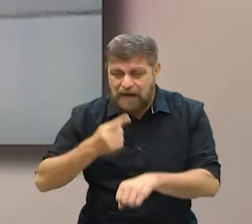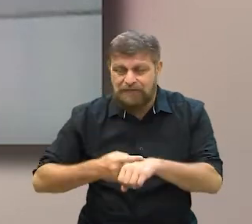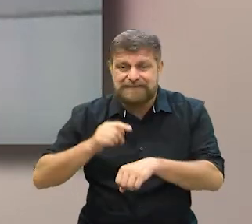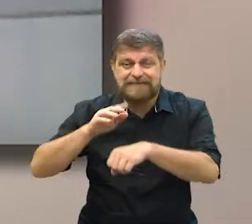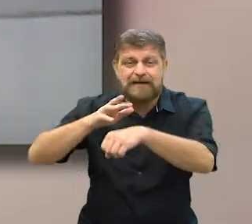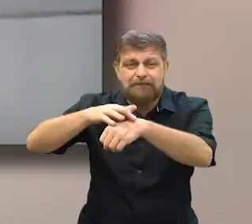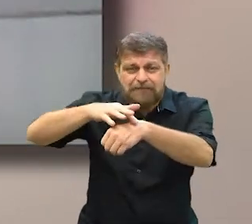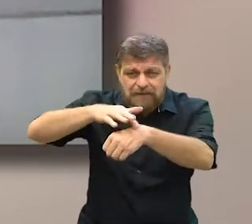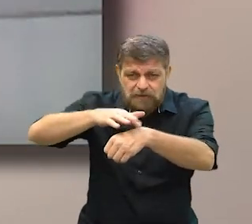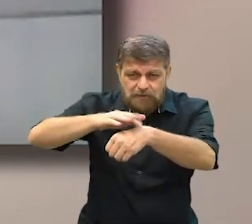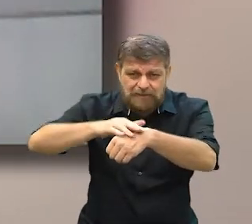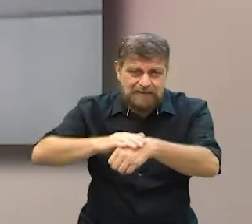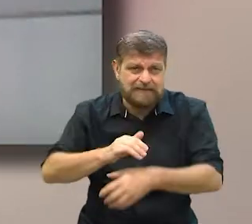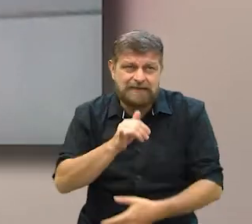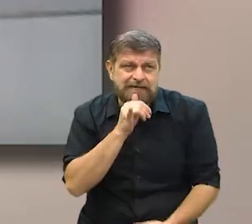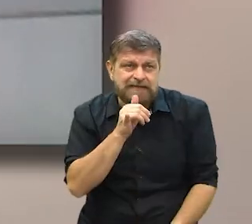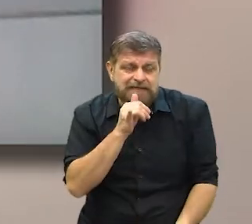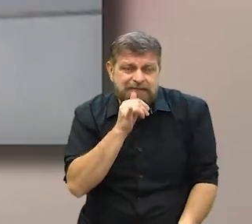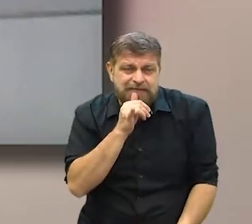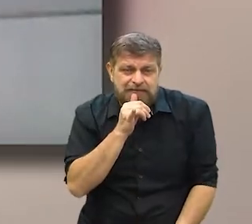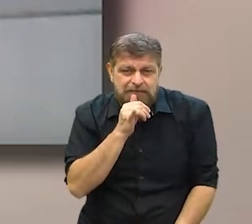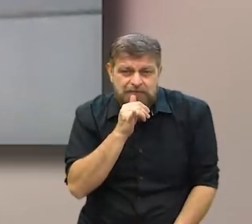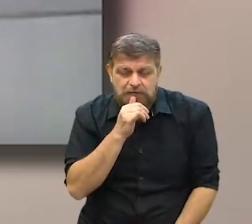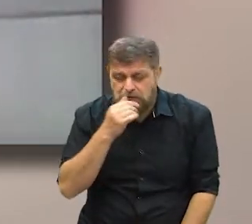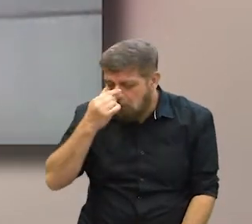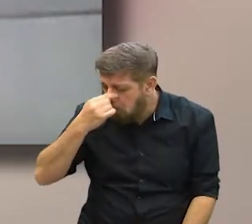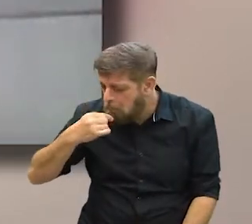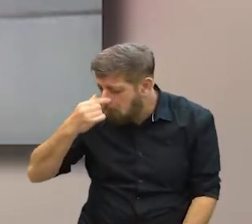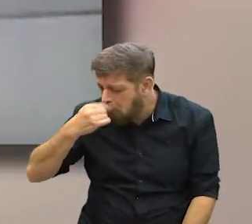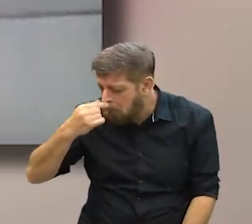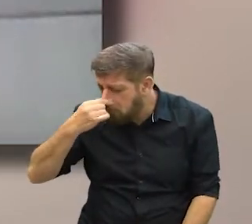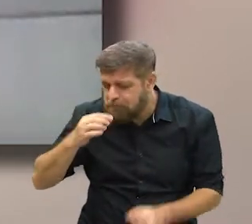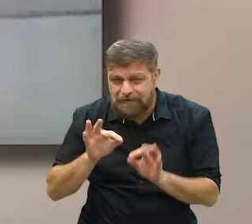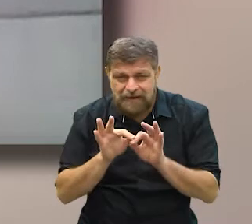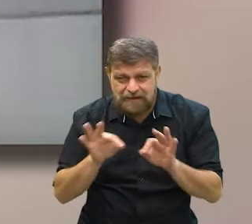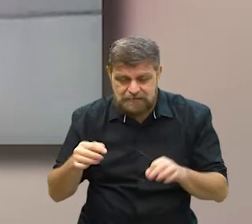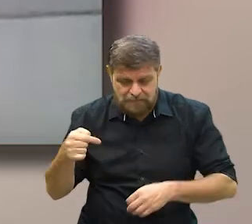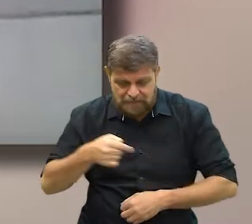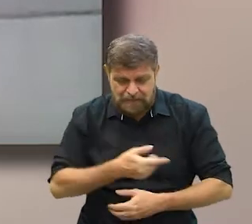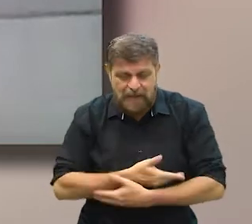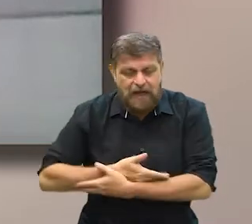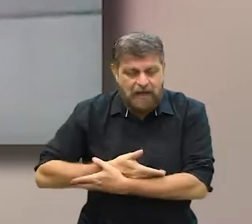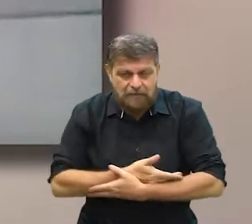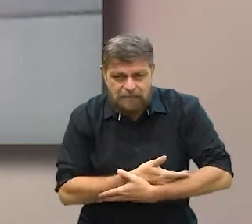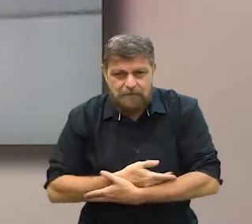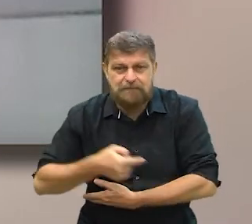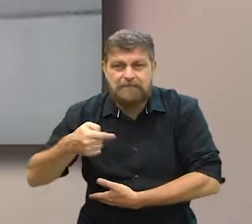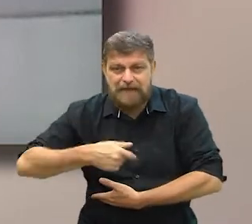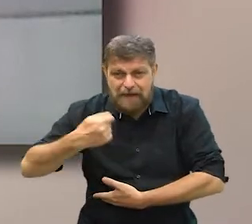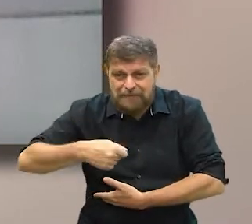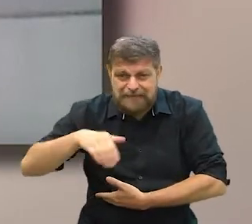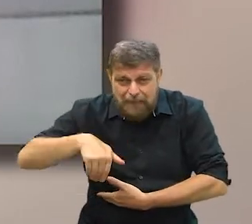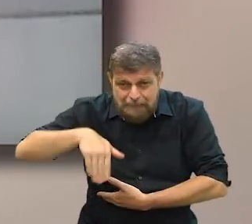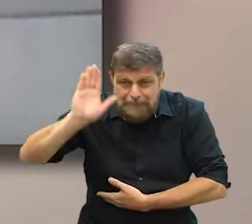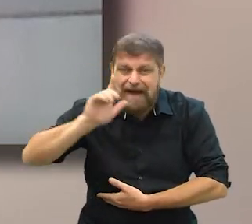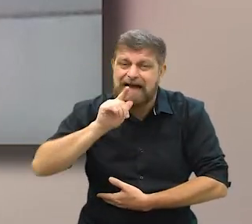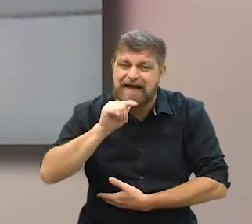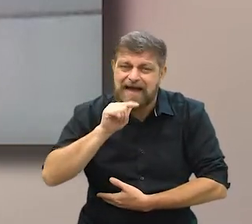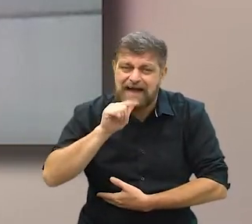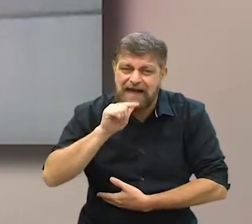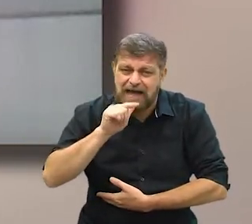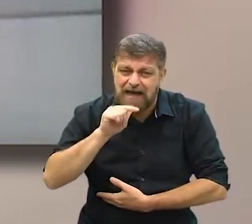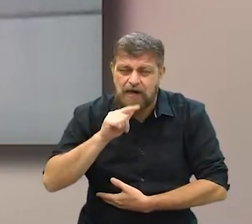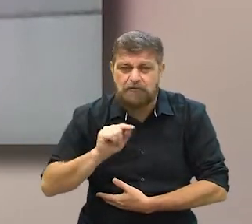hídrica numa situação de doença, que pode ser um mero resfriadinho, um nariz entupido, essa criança já